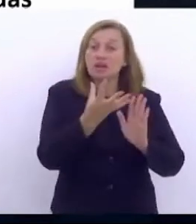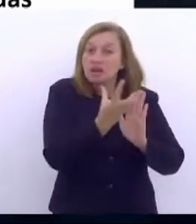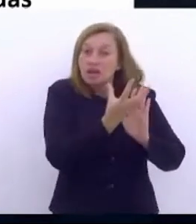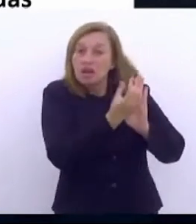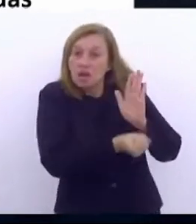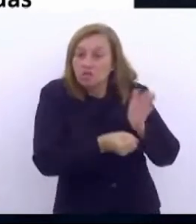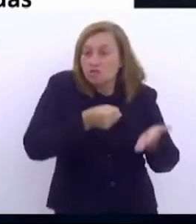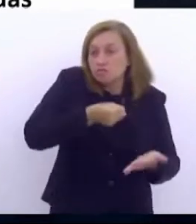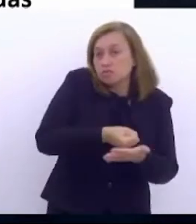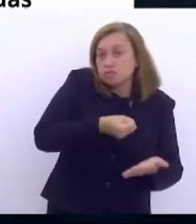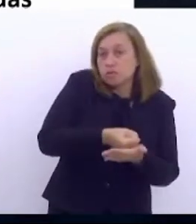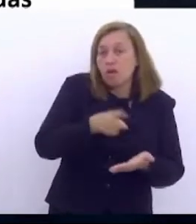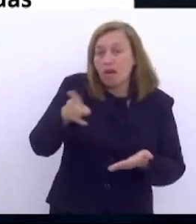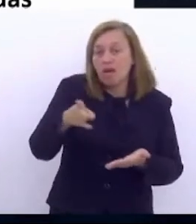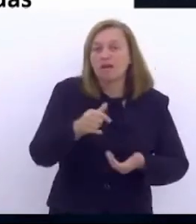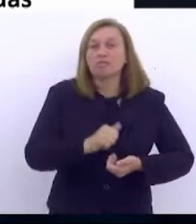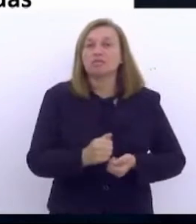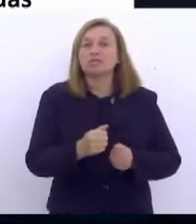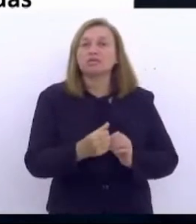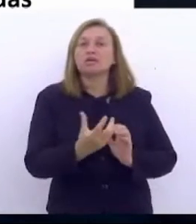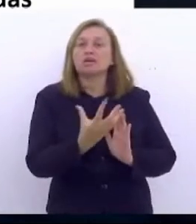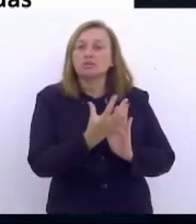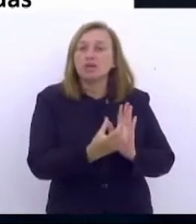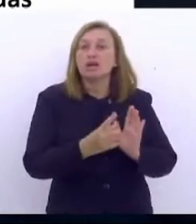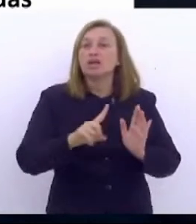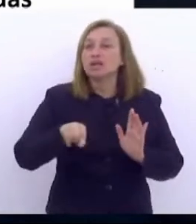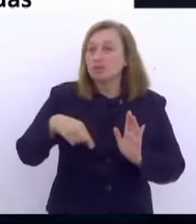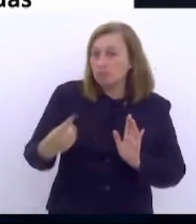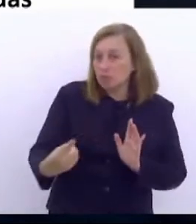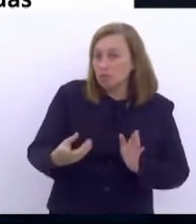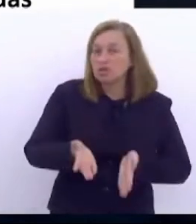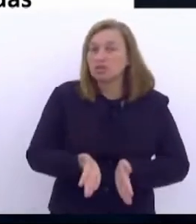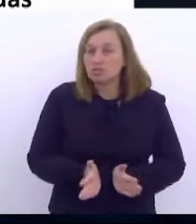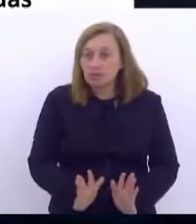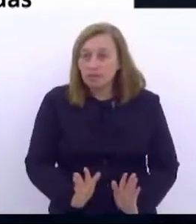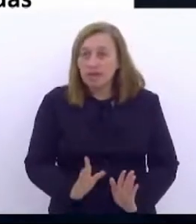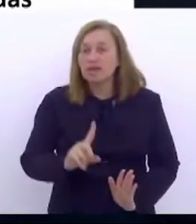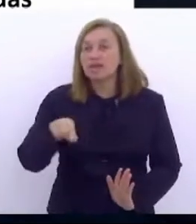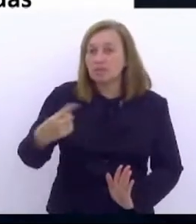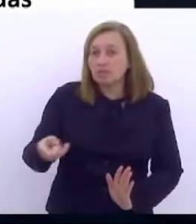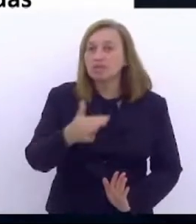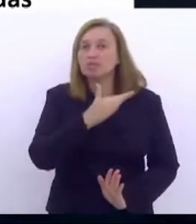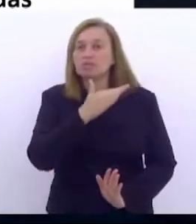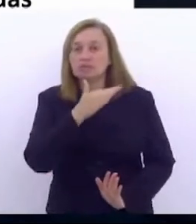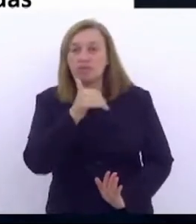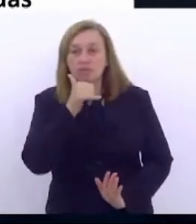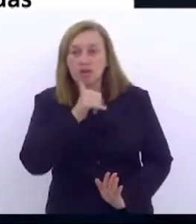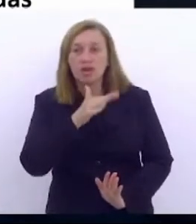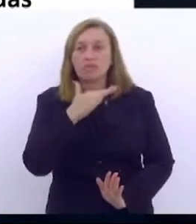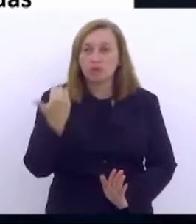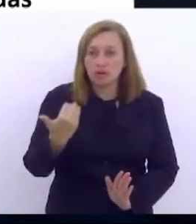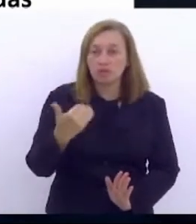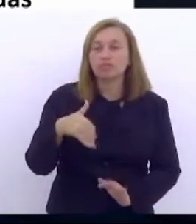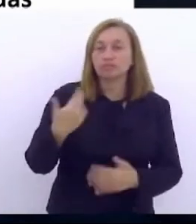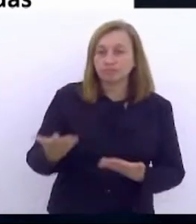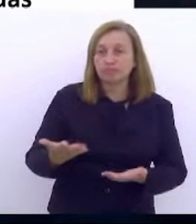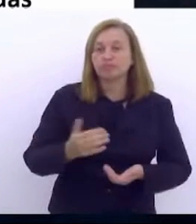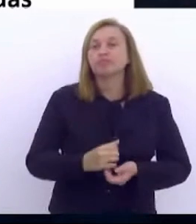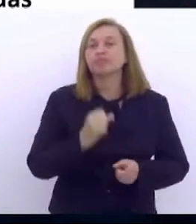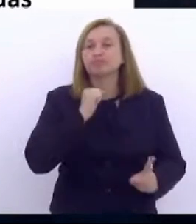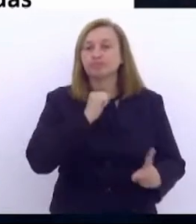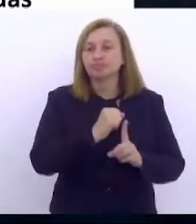a abortar, né? Aí depois ela teve bebê, né? A relação foi, né, abusiva, até o ponto que